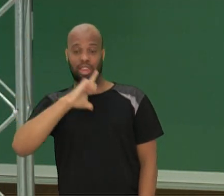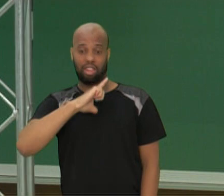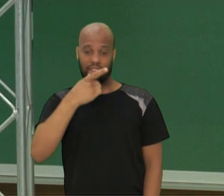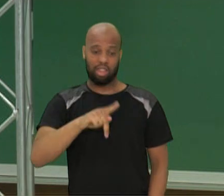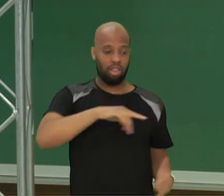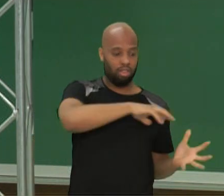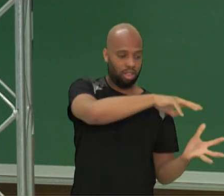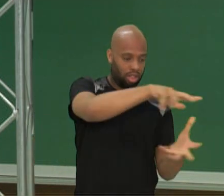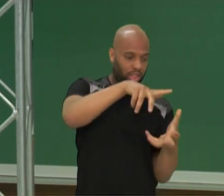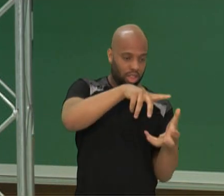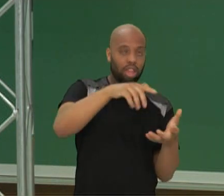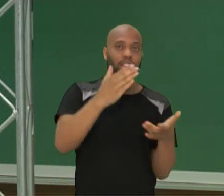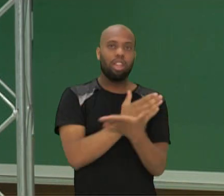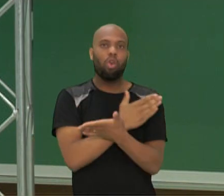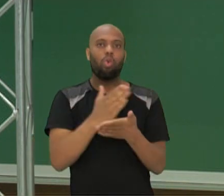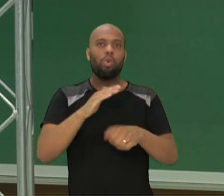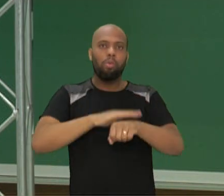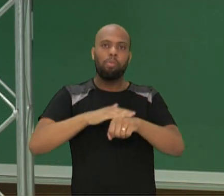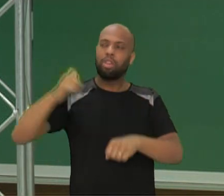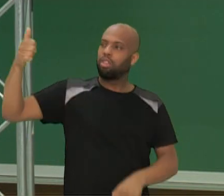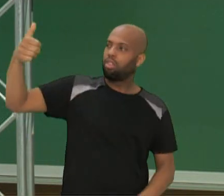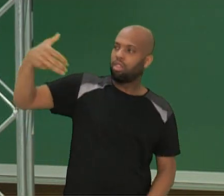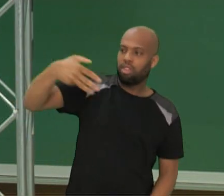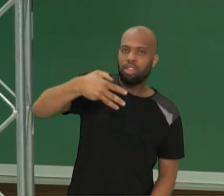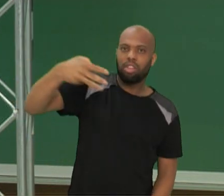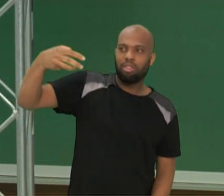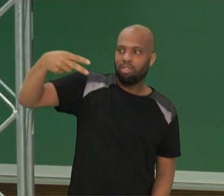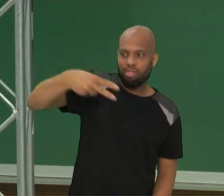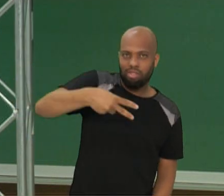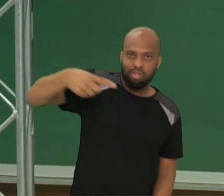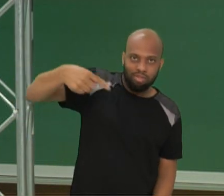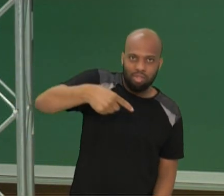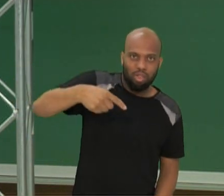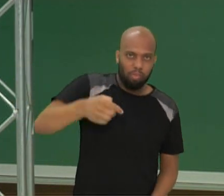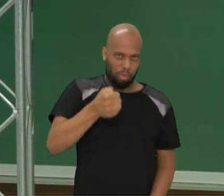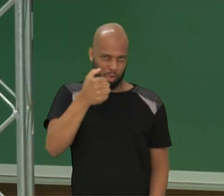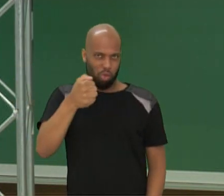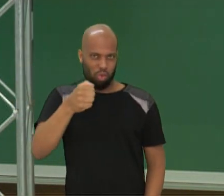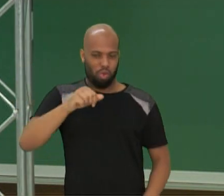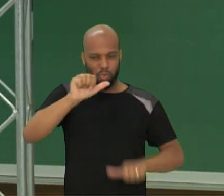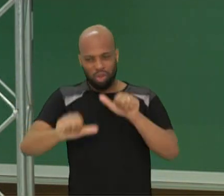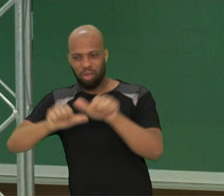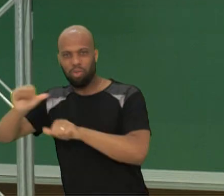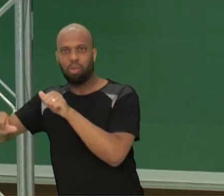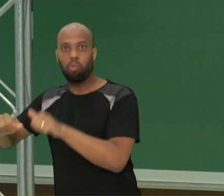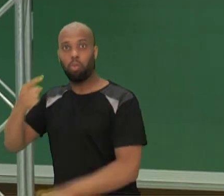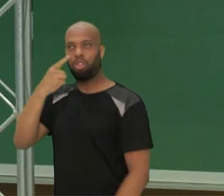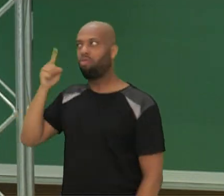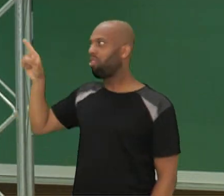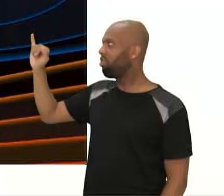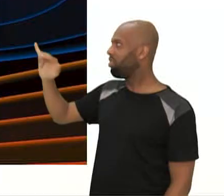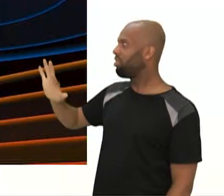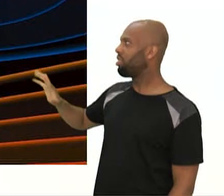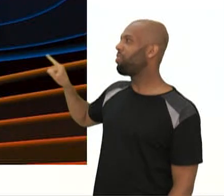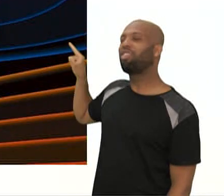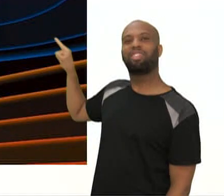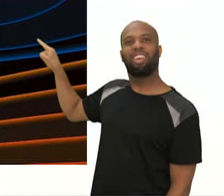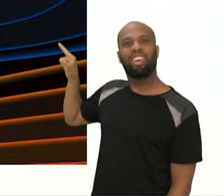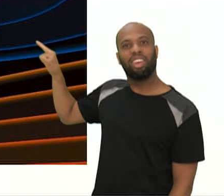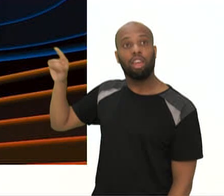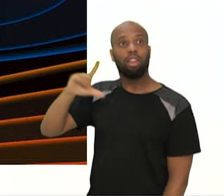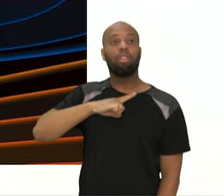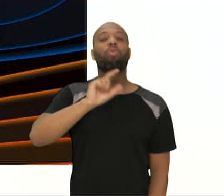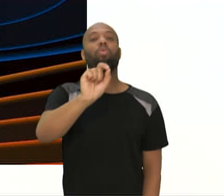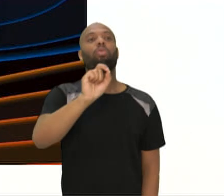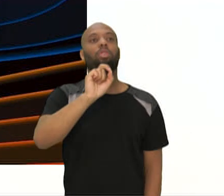nosso planeta e uma quantidade menor de radiação atingindo o nosso planeta. Conforme você pode ver nessa ilustração aqui, Aqui você